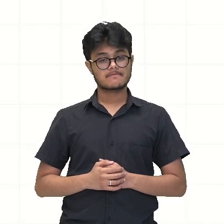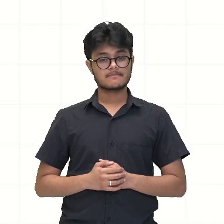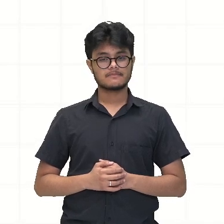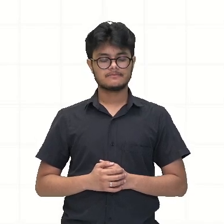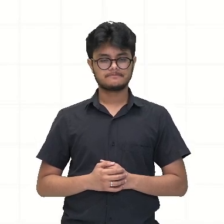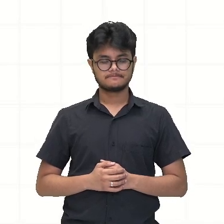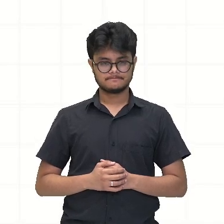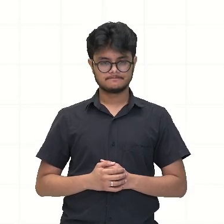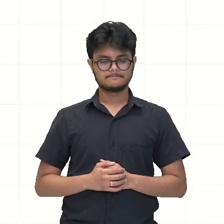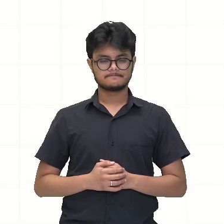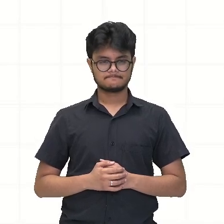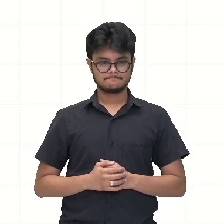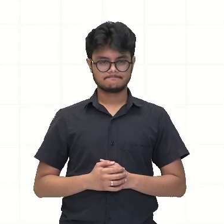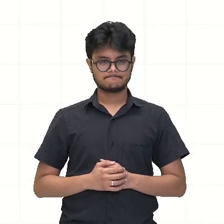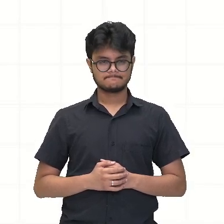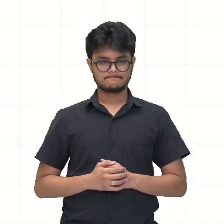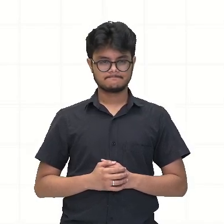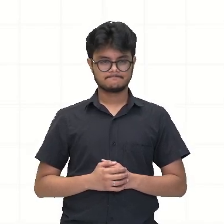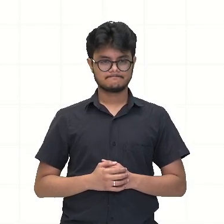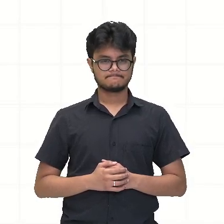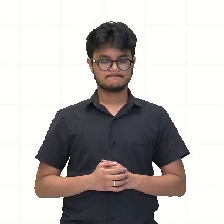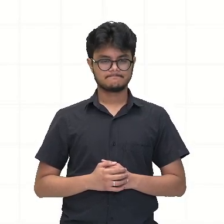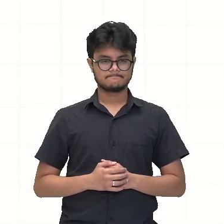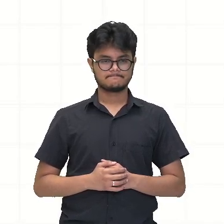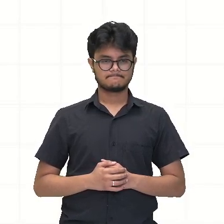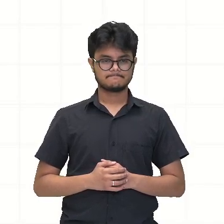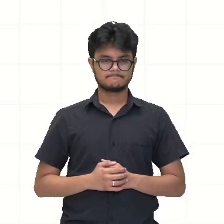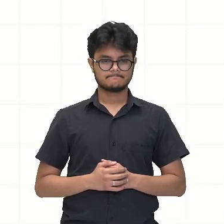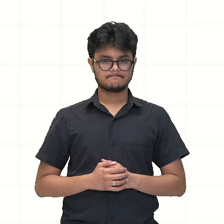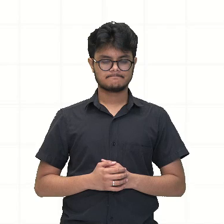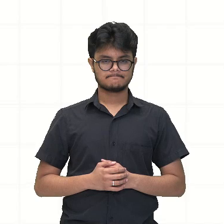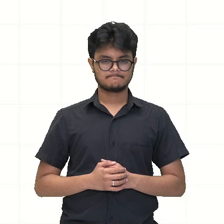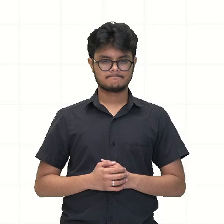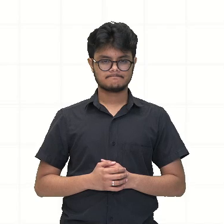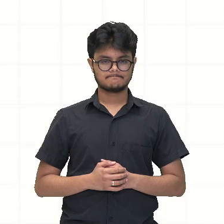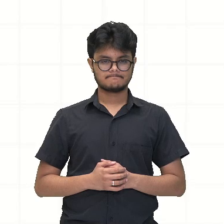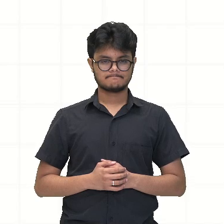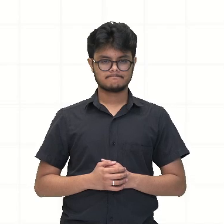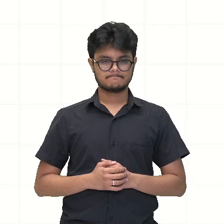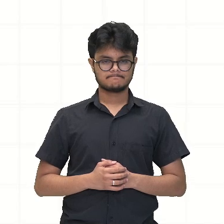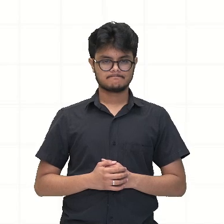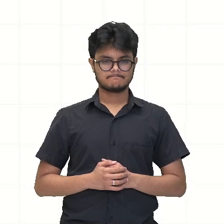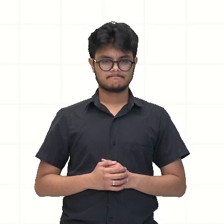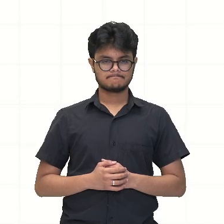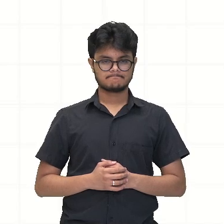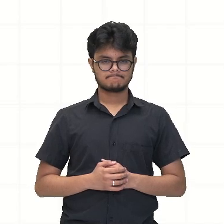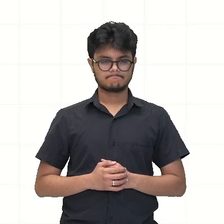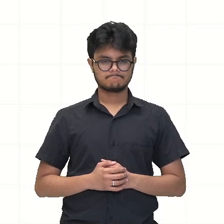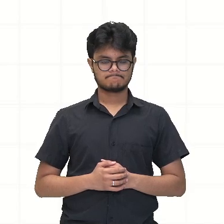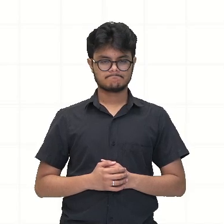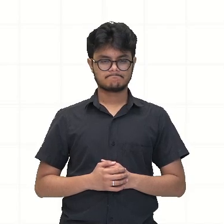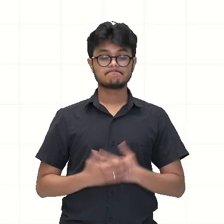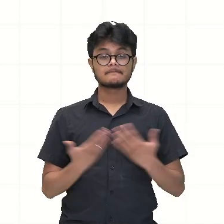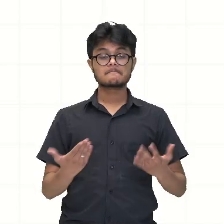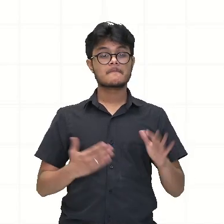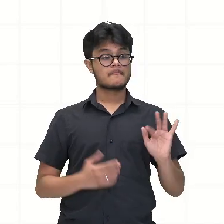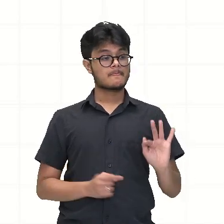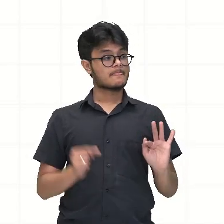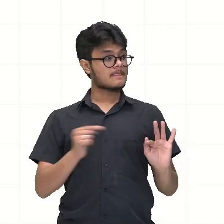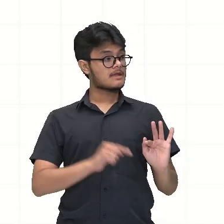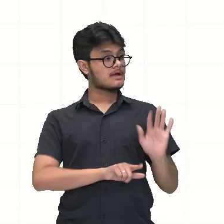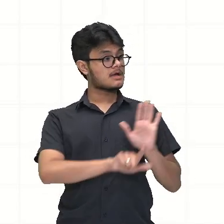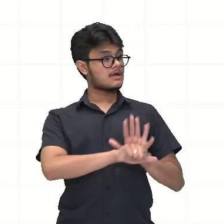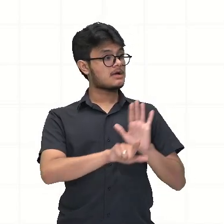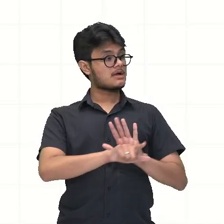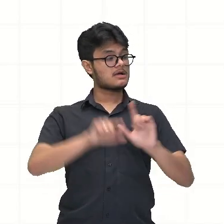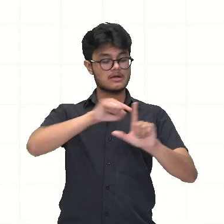lá, meu f de x vai ser igual a 0. Então, menos 3 é a raiz da função. Aí diz aqui, a reta representa uma